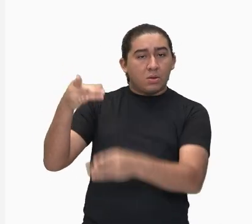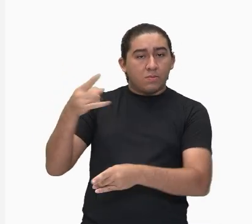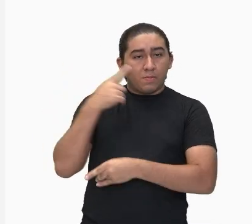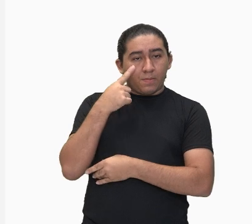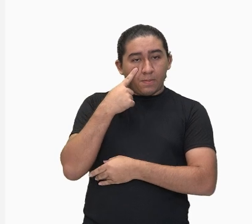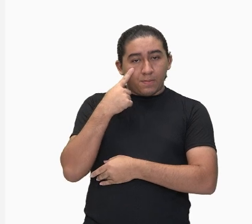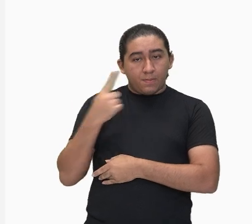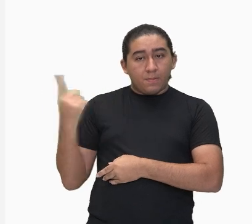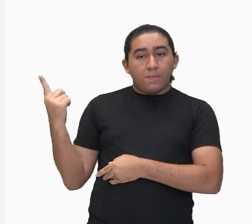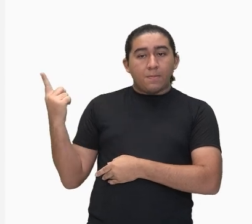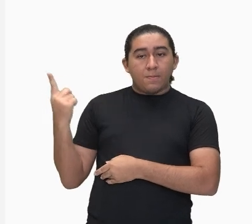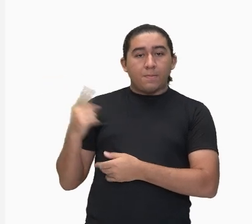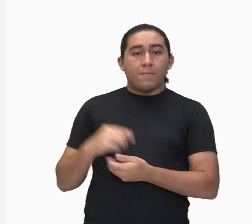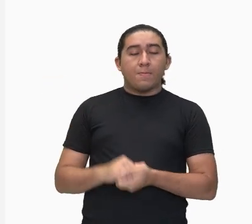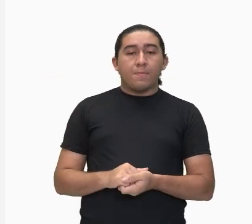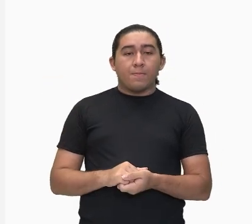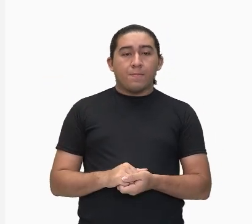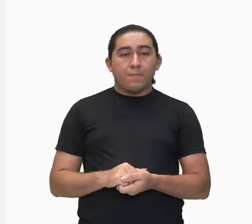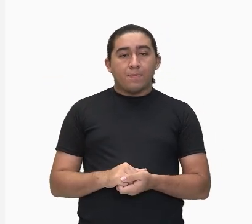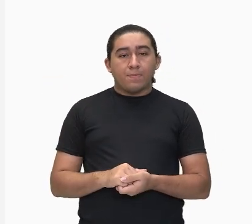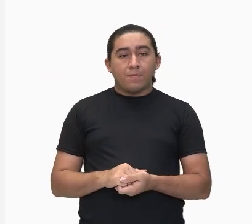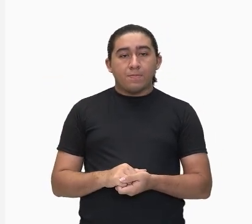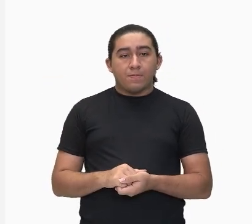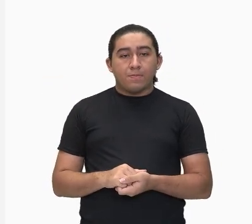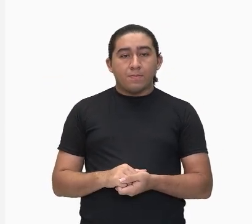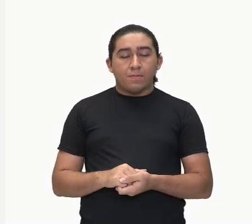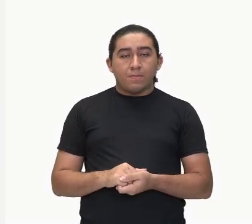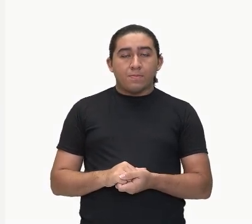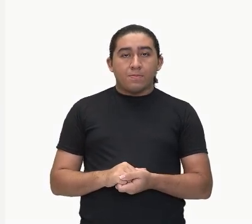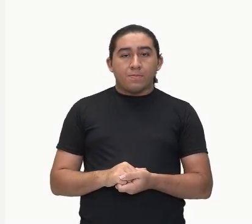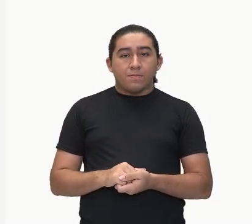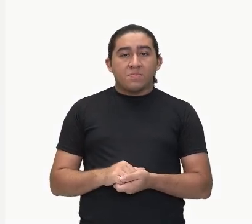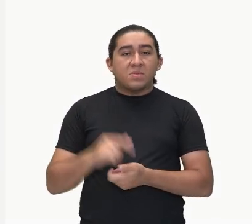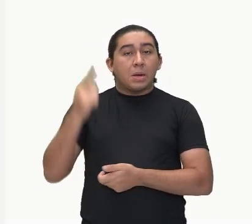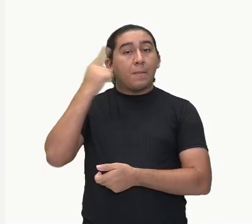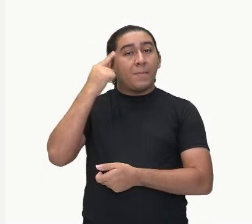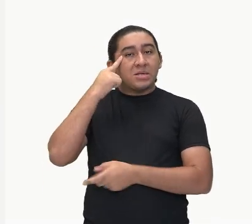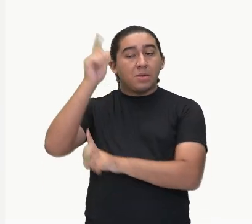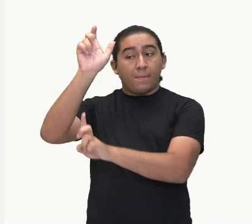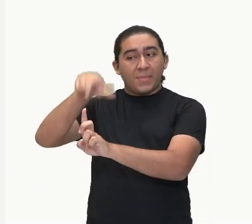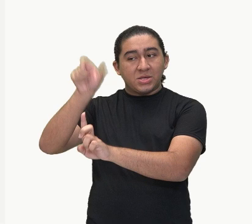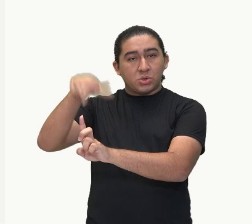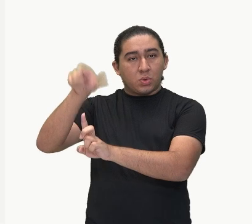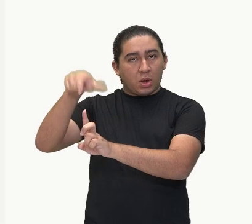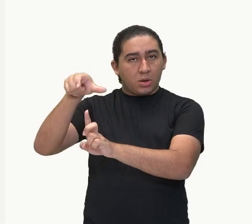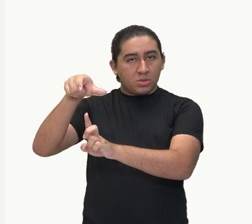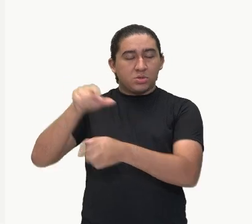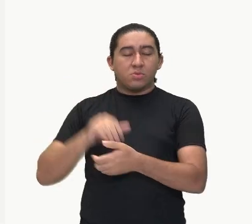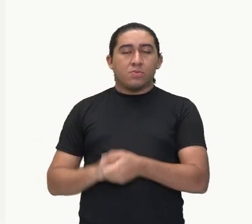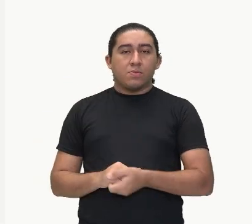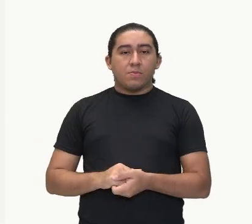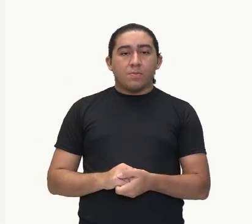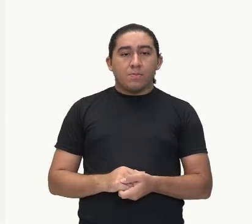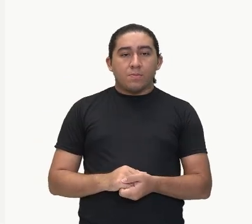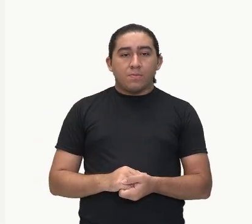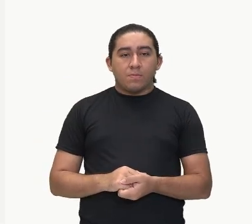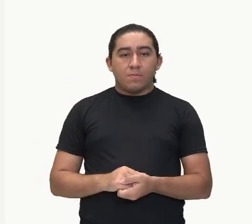realismo? Nos personagens, vamos dizer assim. O que se